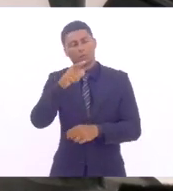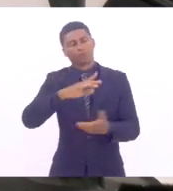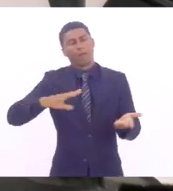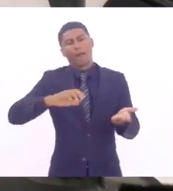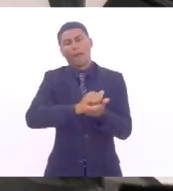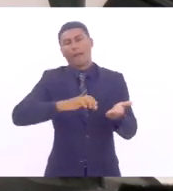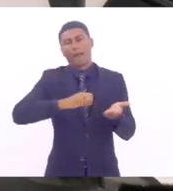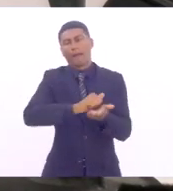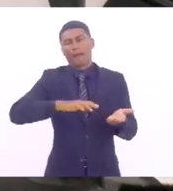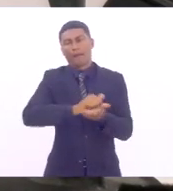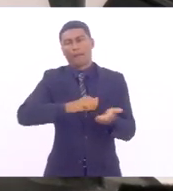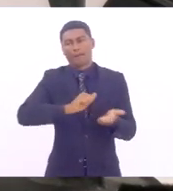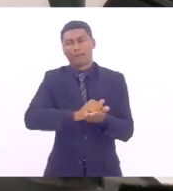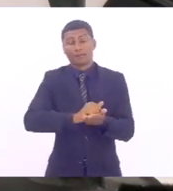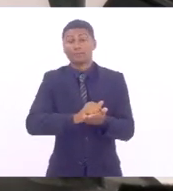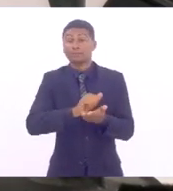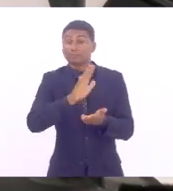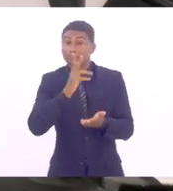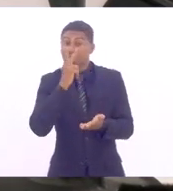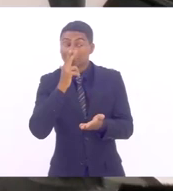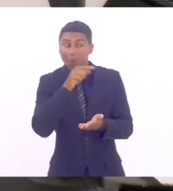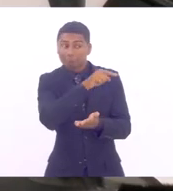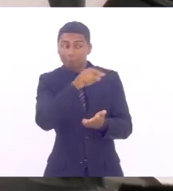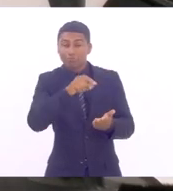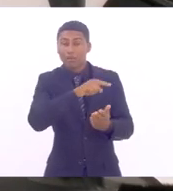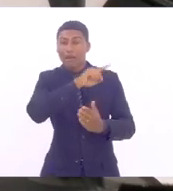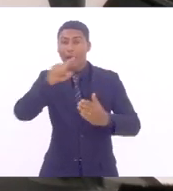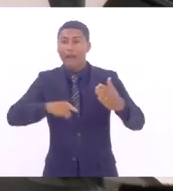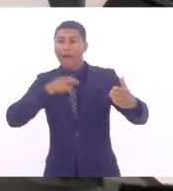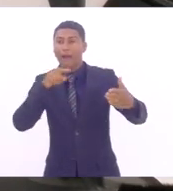vocês estarão com o alvo nas costas toda vez que